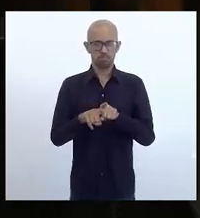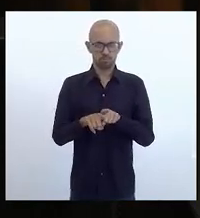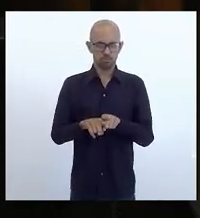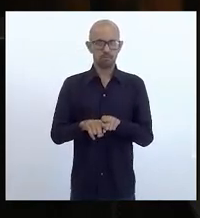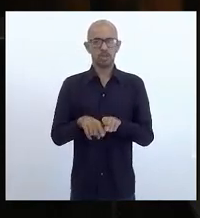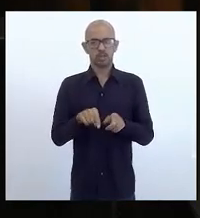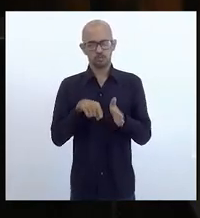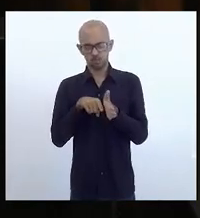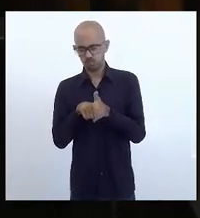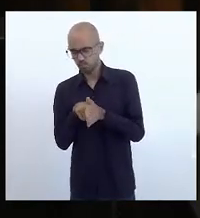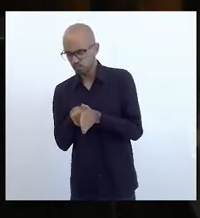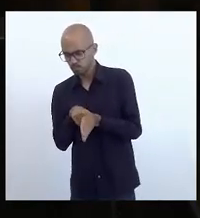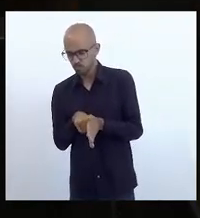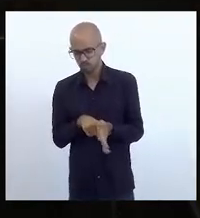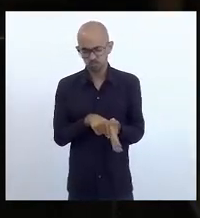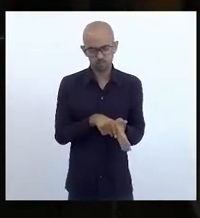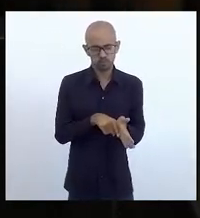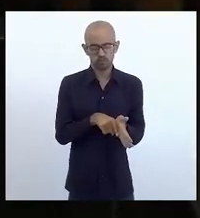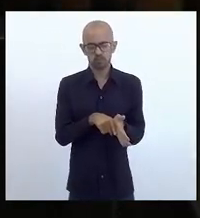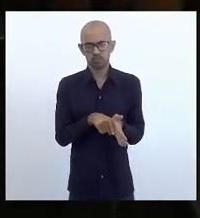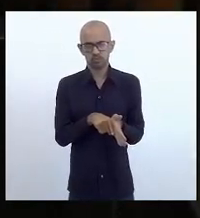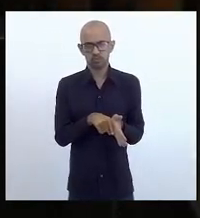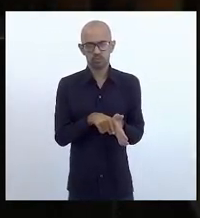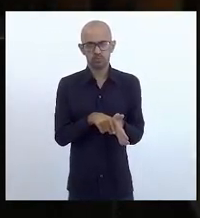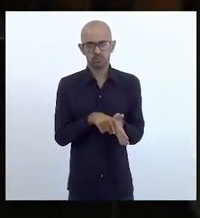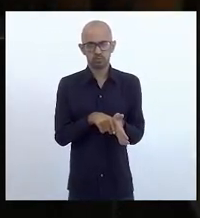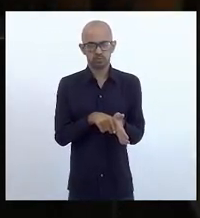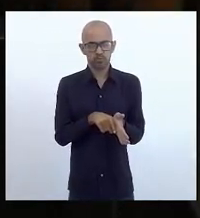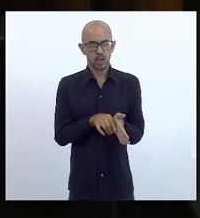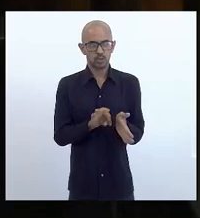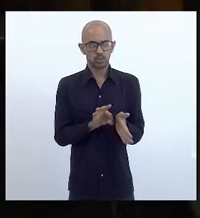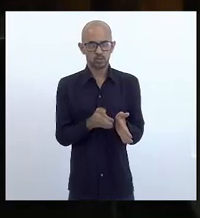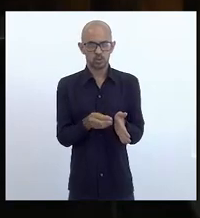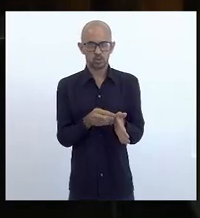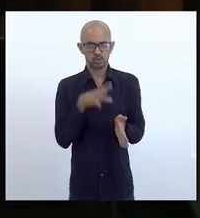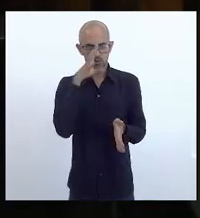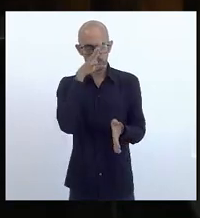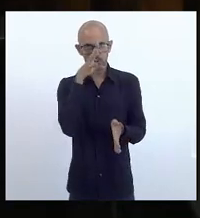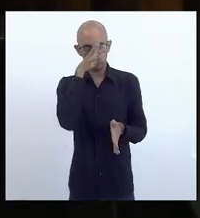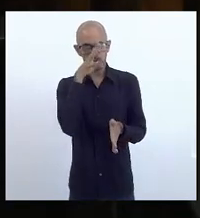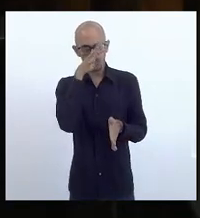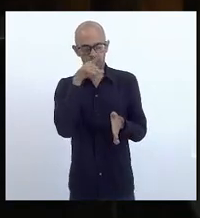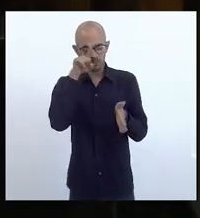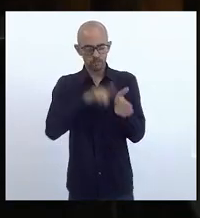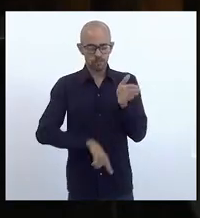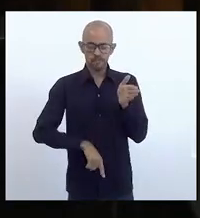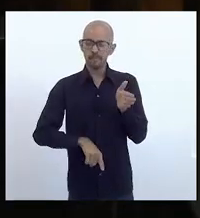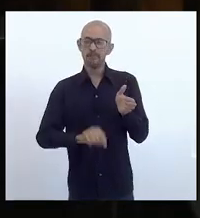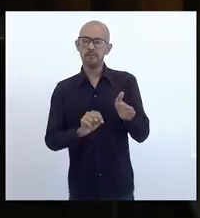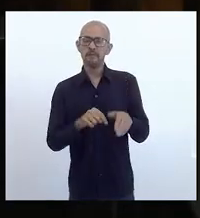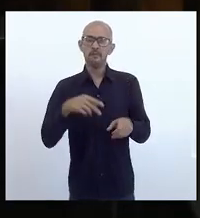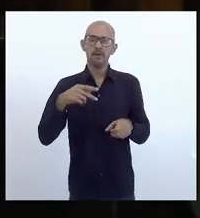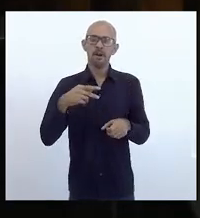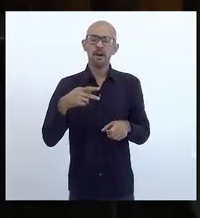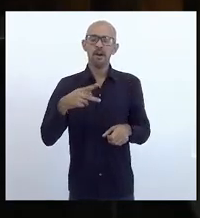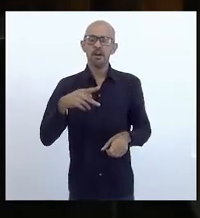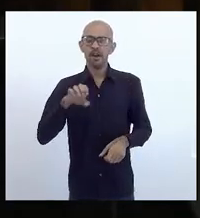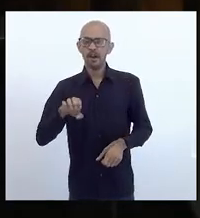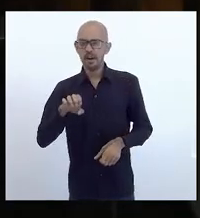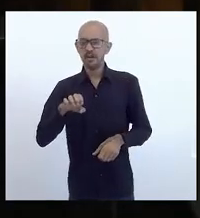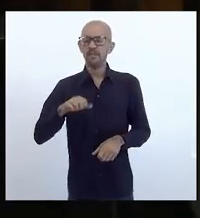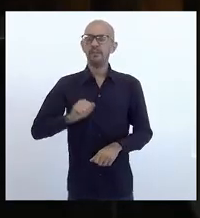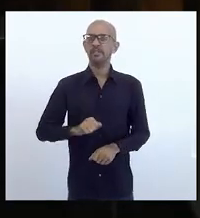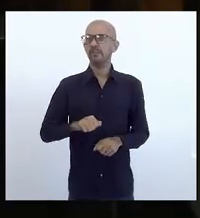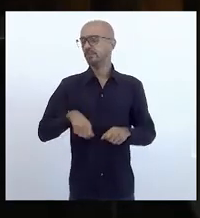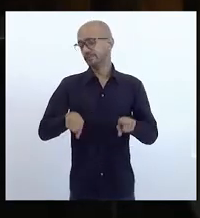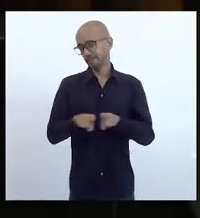que investiga os excessos e as irregularidades de abatimento das participações especiais, também se